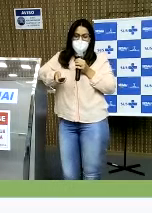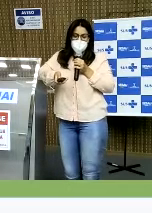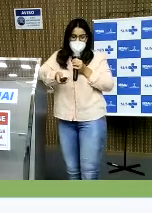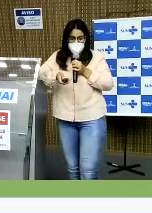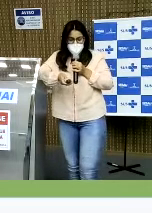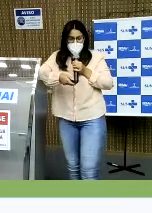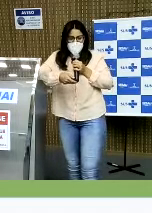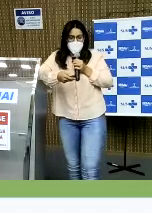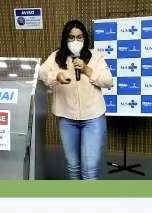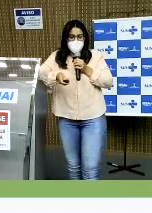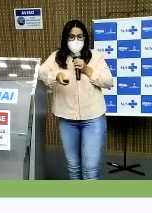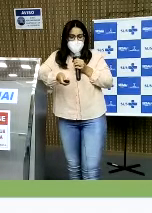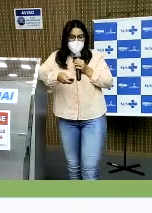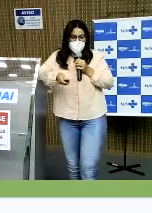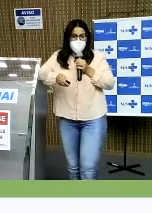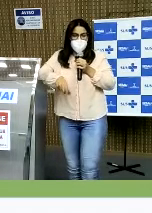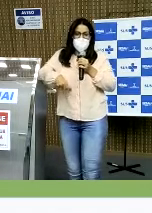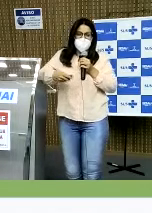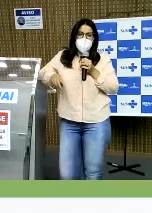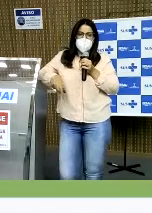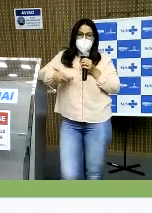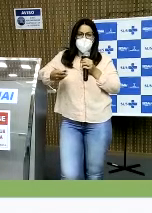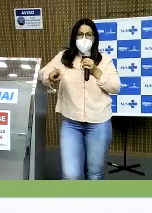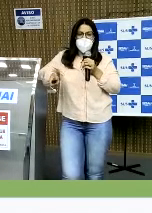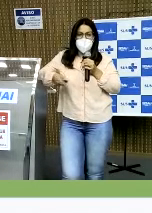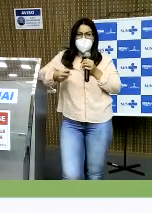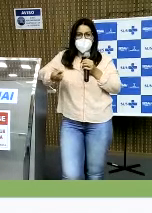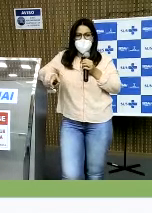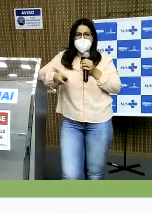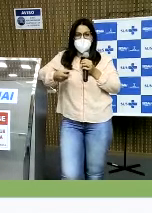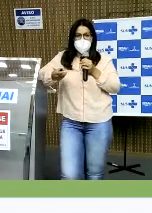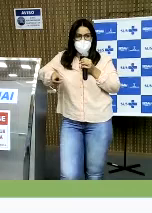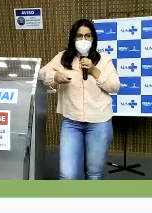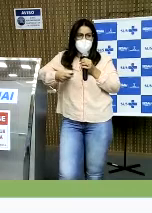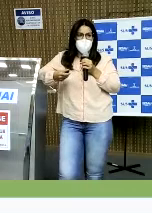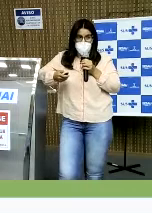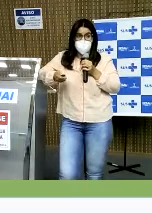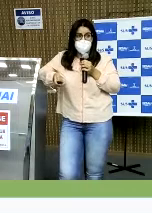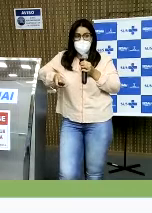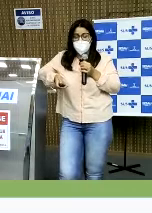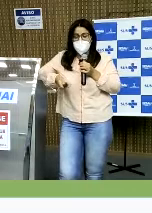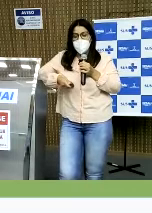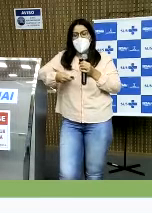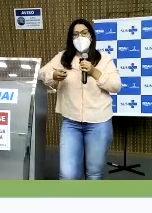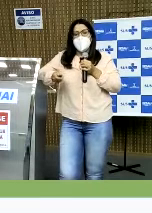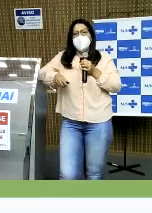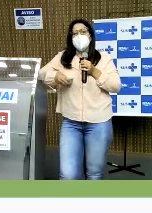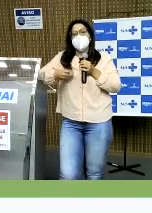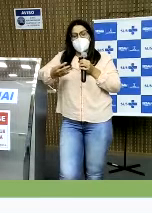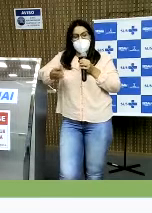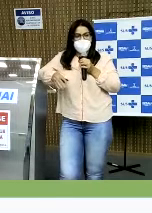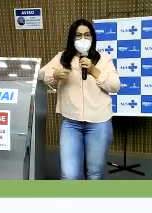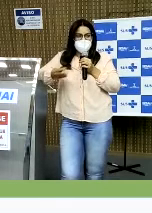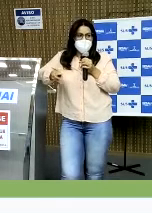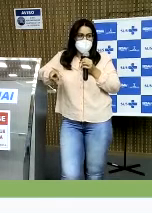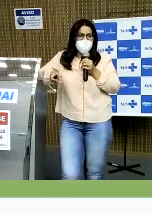E primeiro semestre, zero também. A partir de agora, do final do primeiro semestre, segundo semestre, a gente tem um código específico, né? E aí a gente